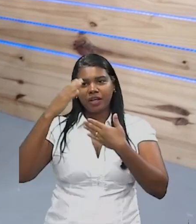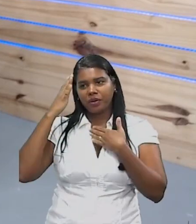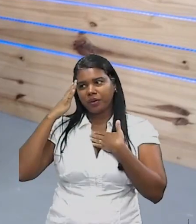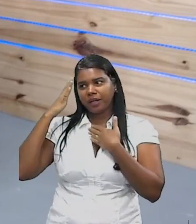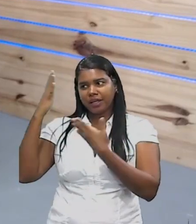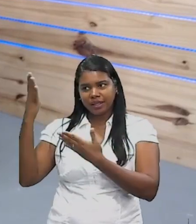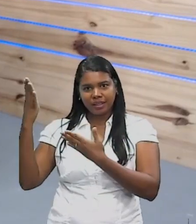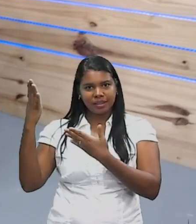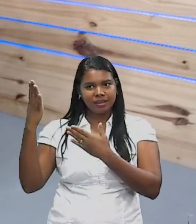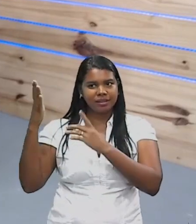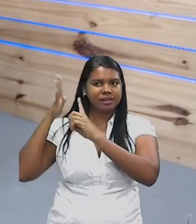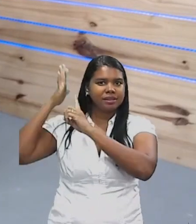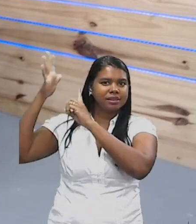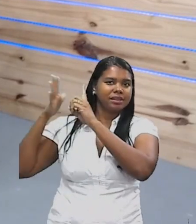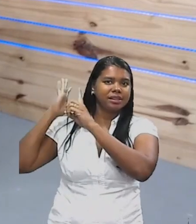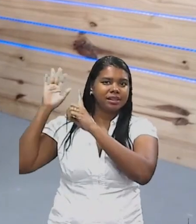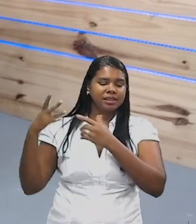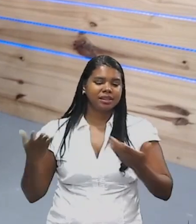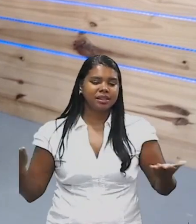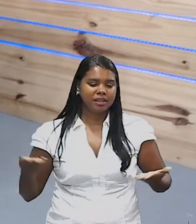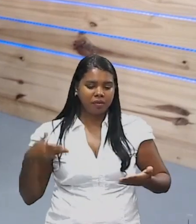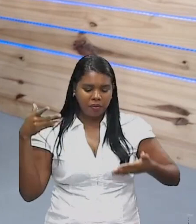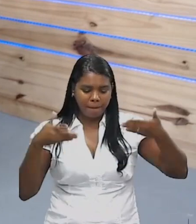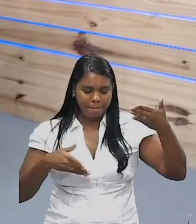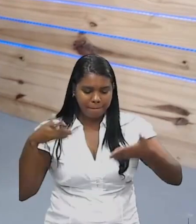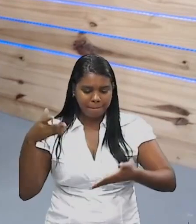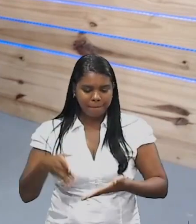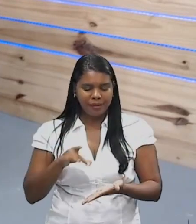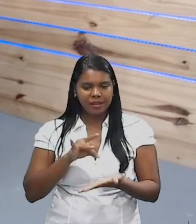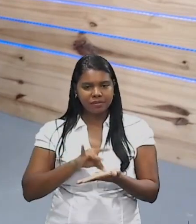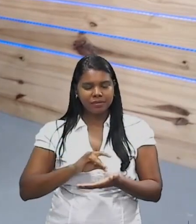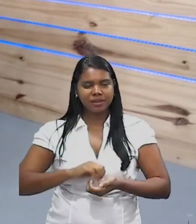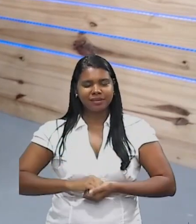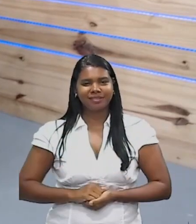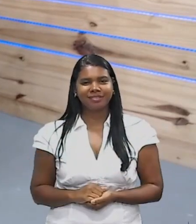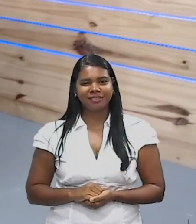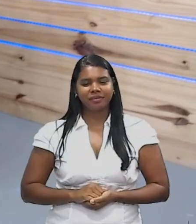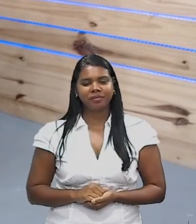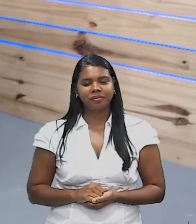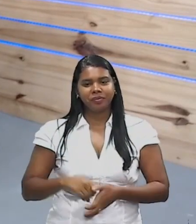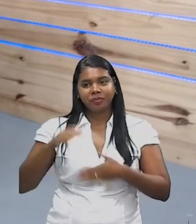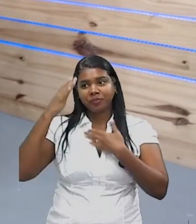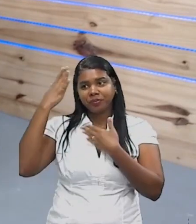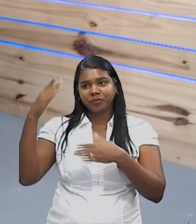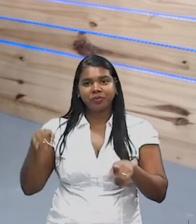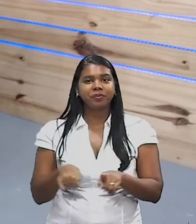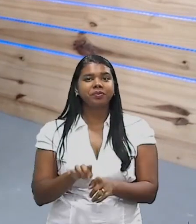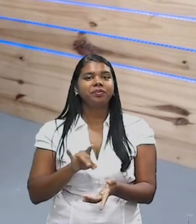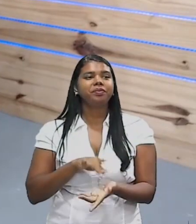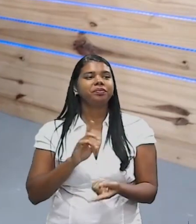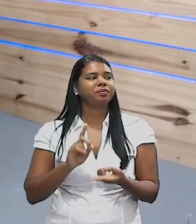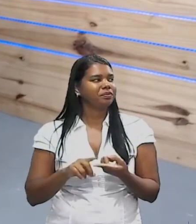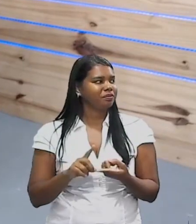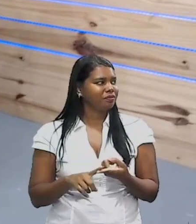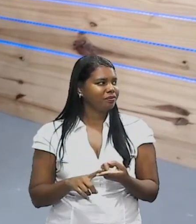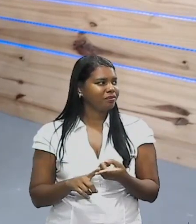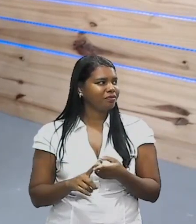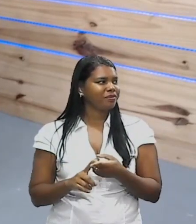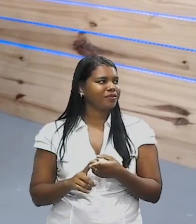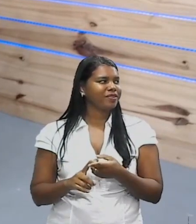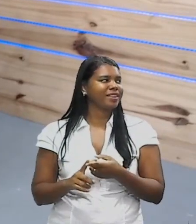aos palestrantes mais uma vez, né? Pela participação, pela interação. Quero agradecer também as minhas monitoras do